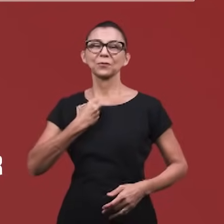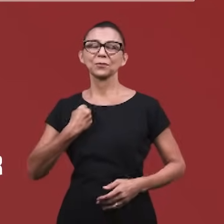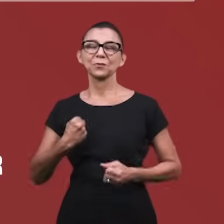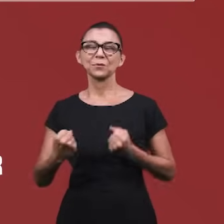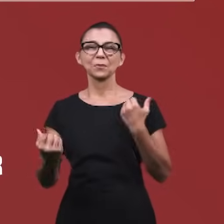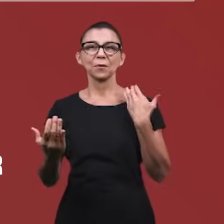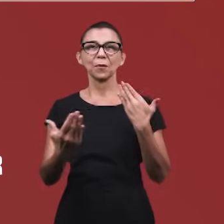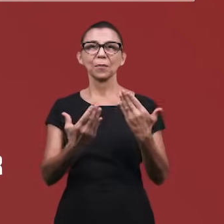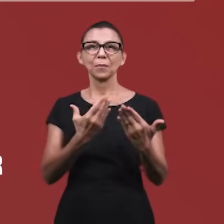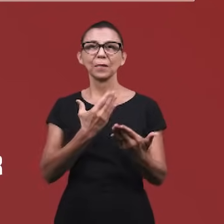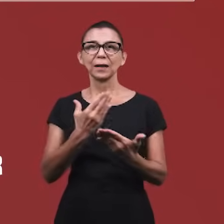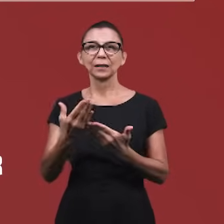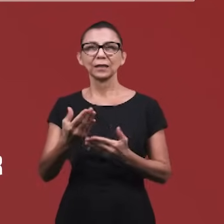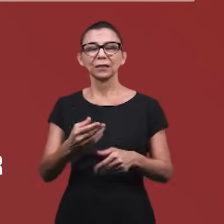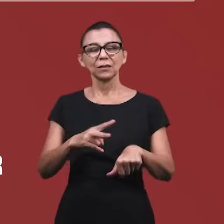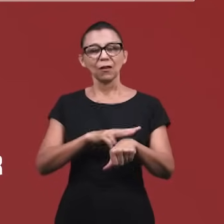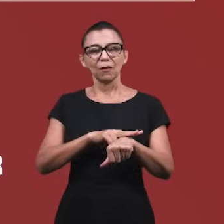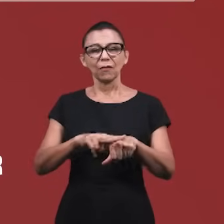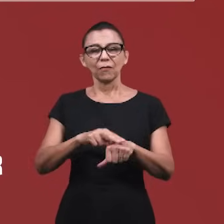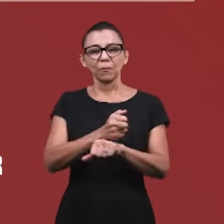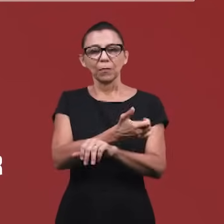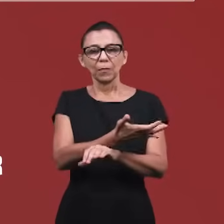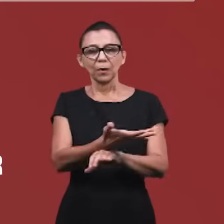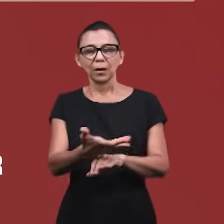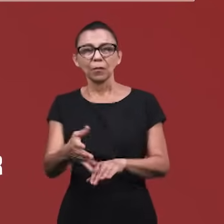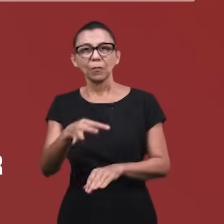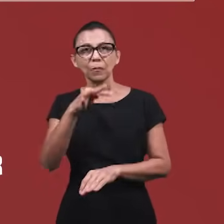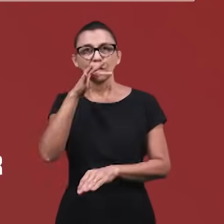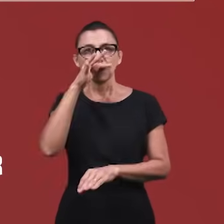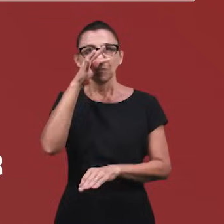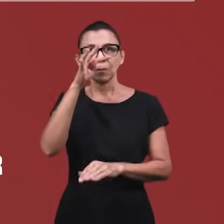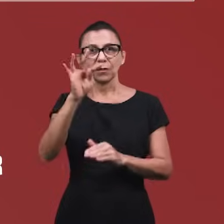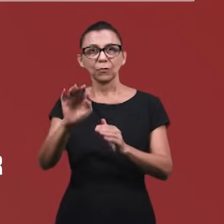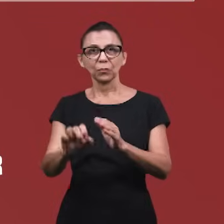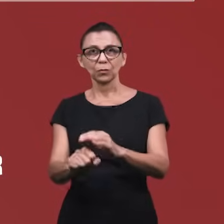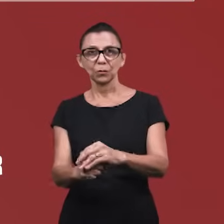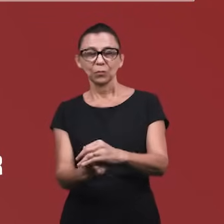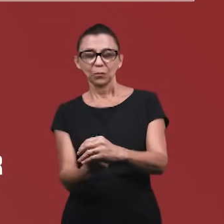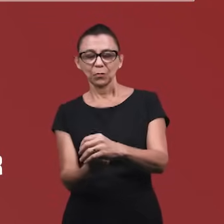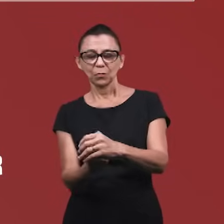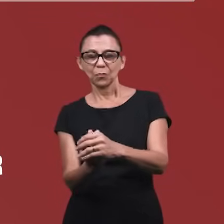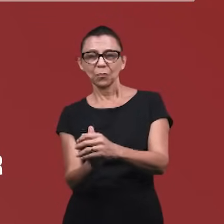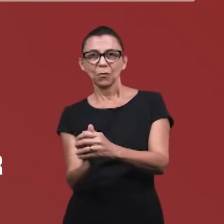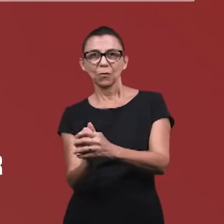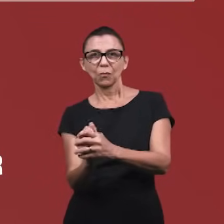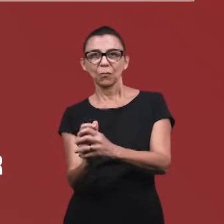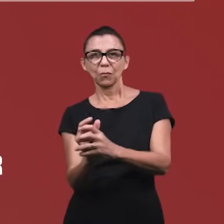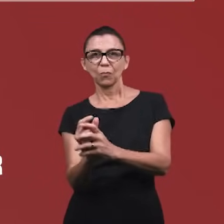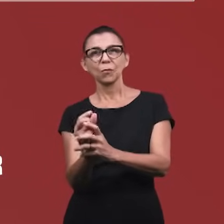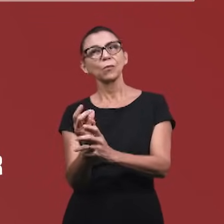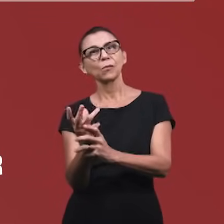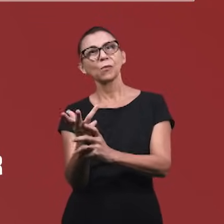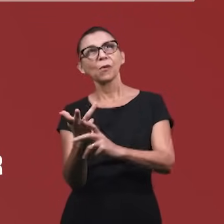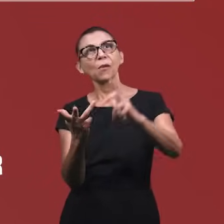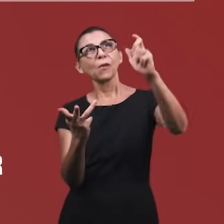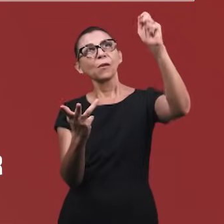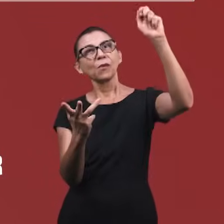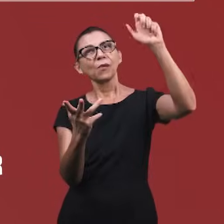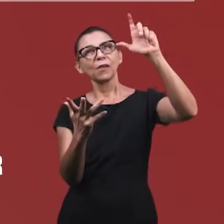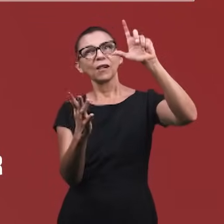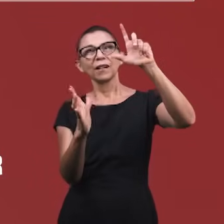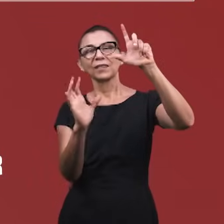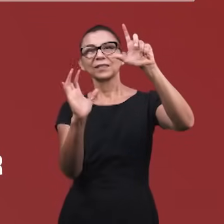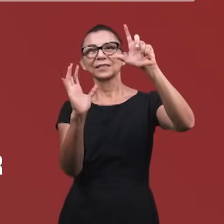desponta para a luz do sol assim brilhou um